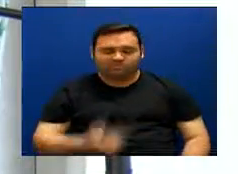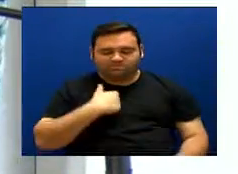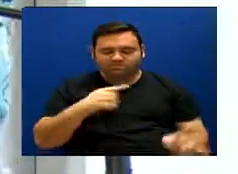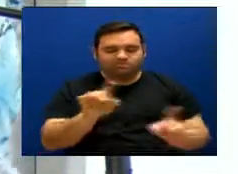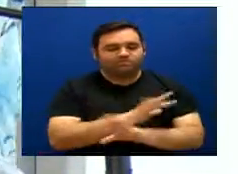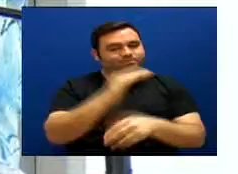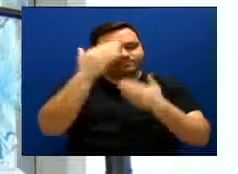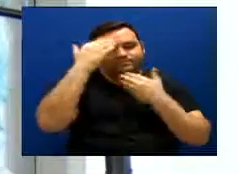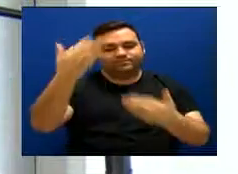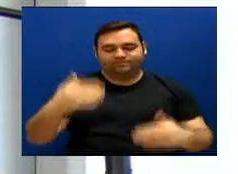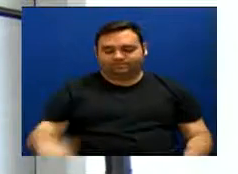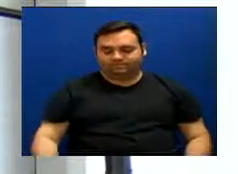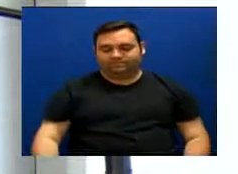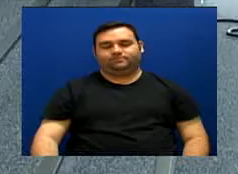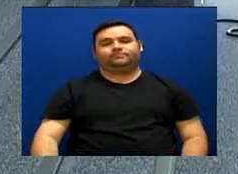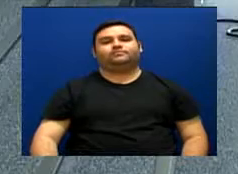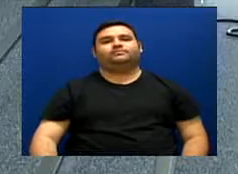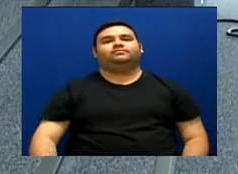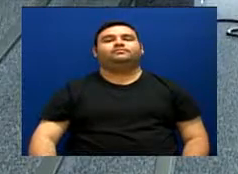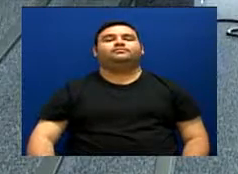dito. Obrigada, presidente.